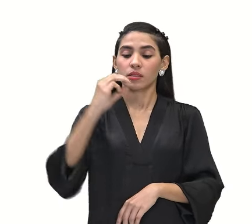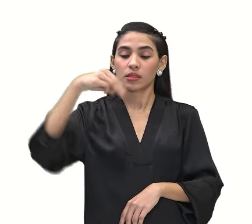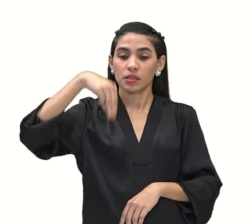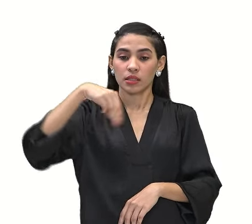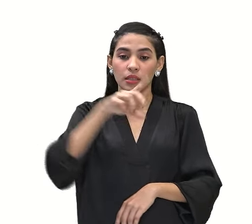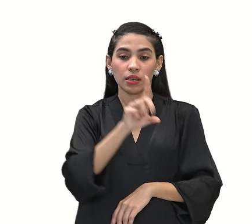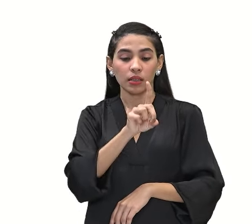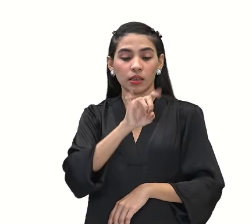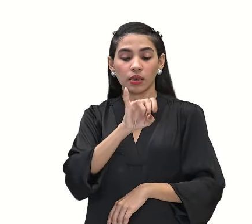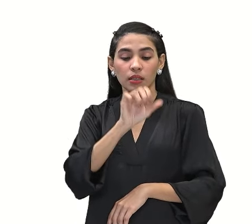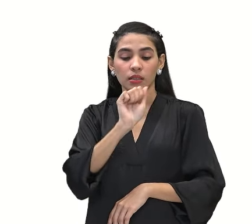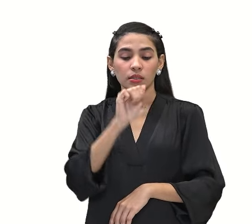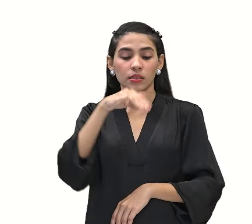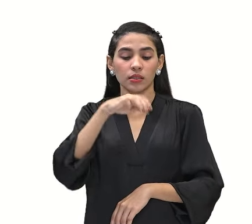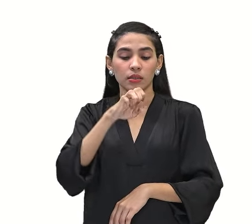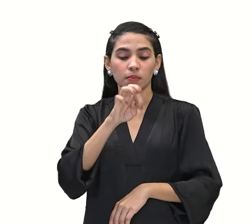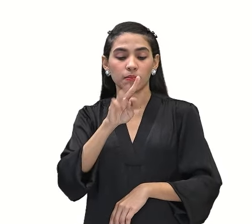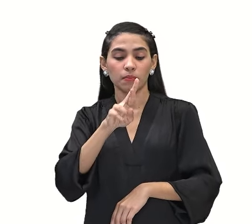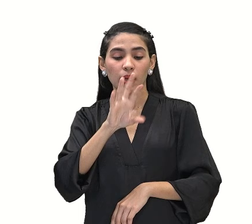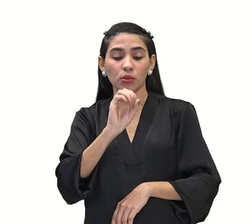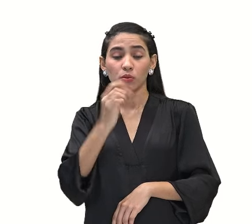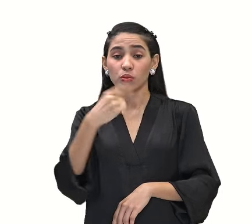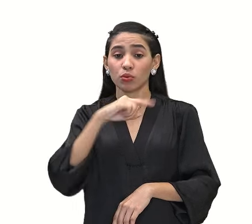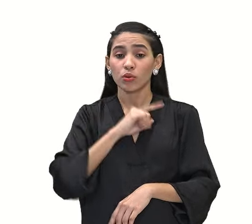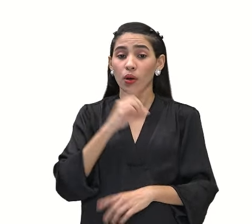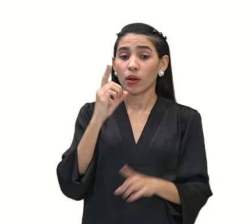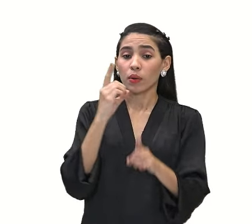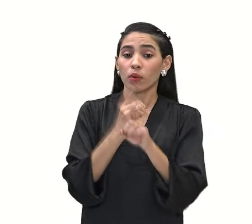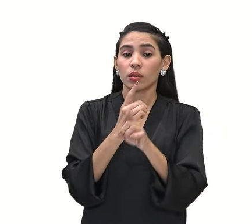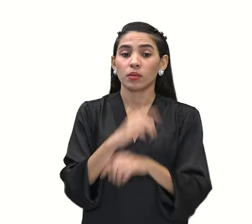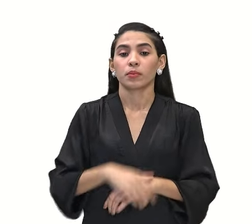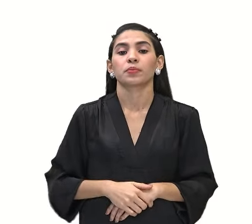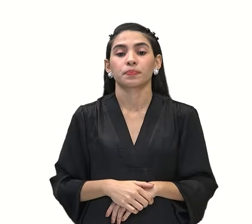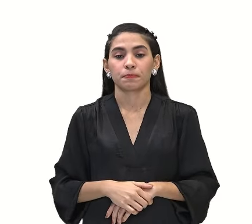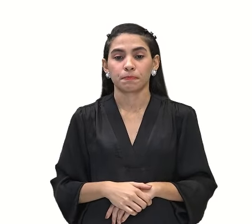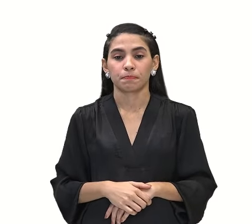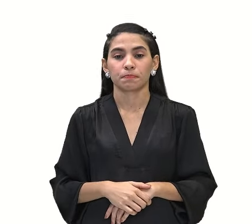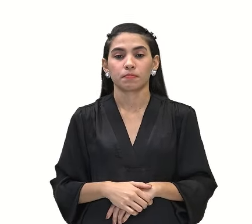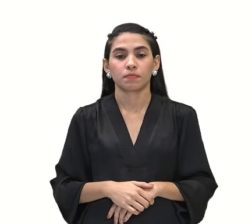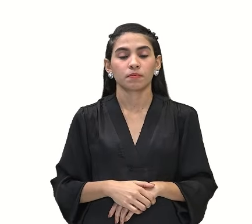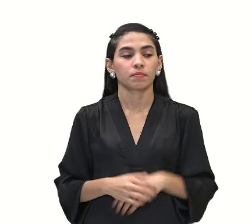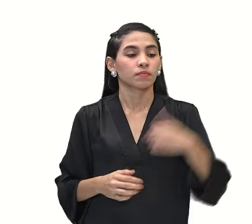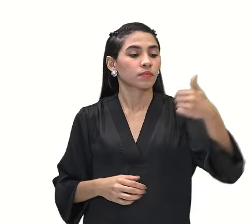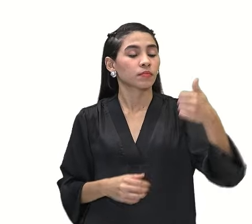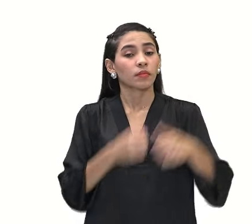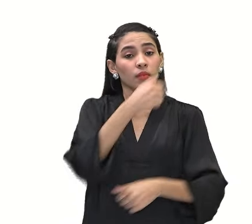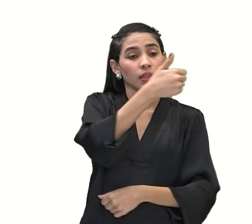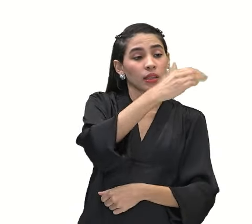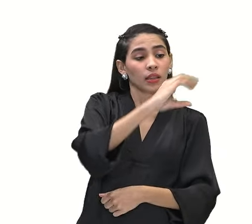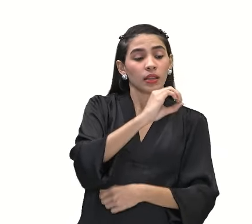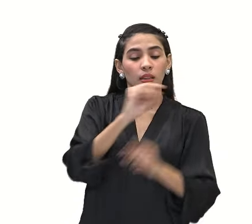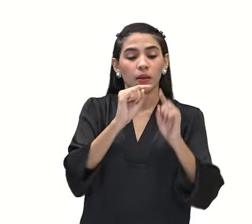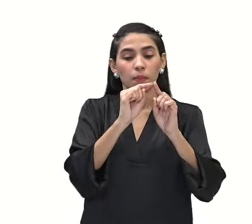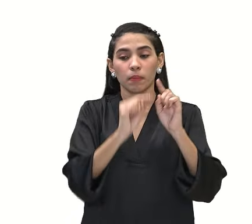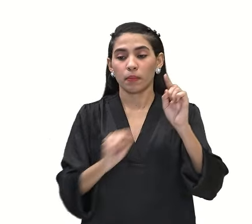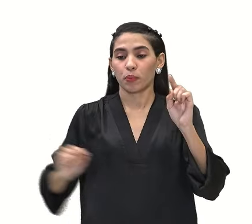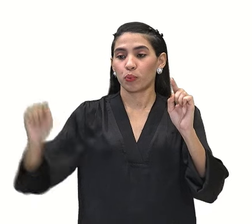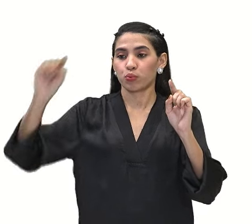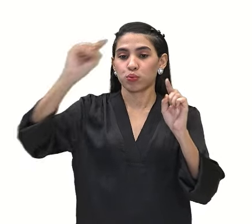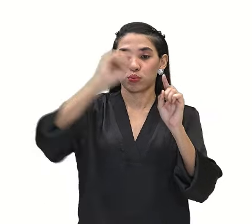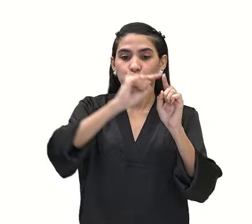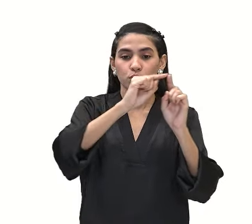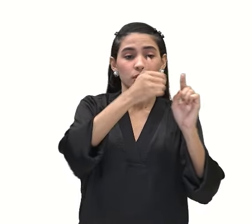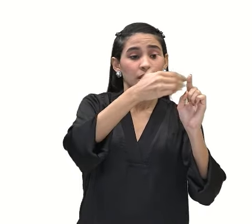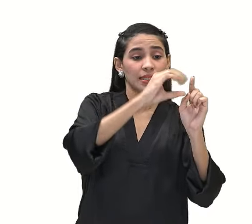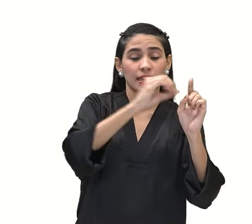cm nós determin olha 10 com 10 Olha determinamos o raio